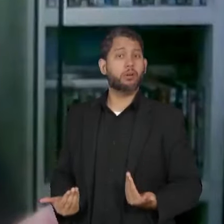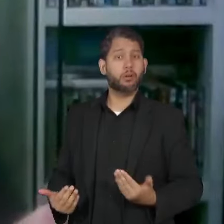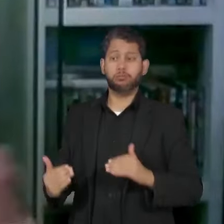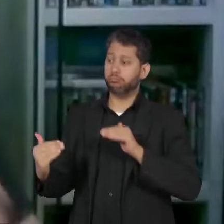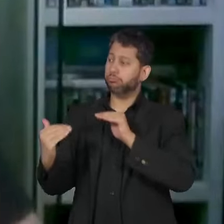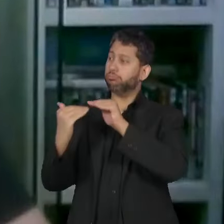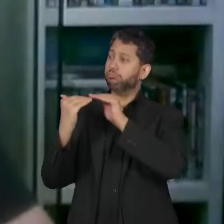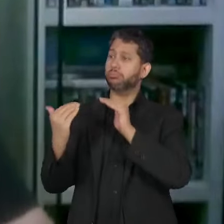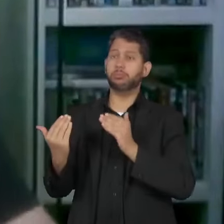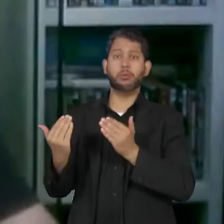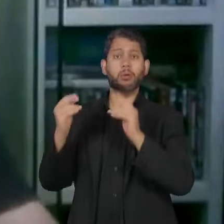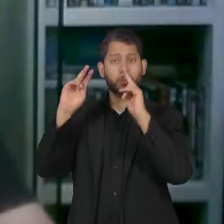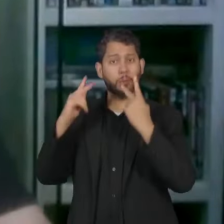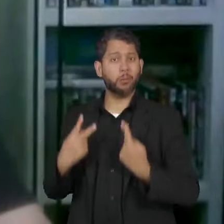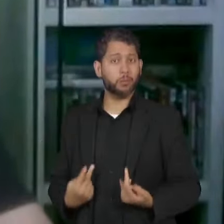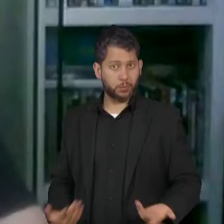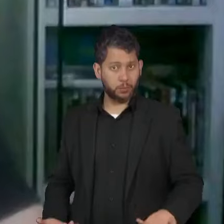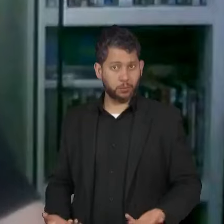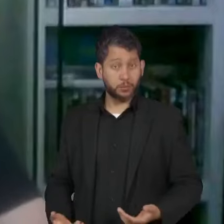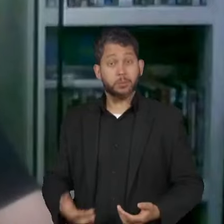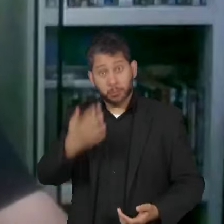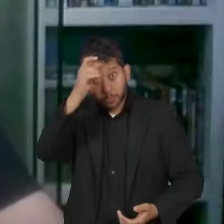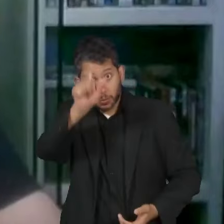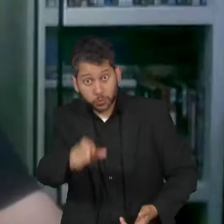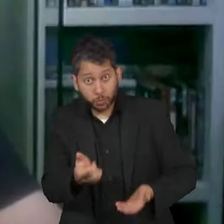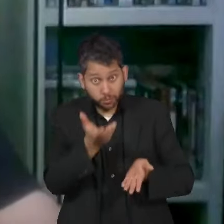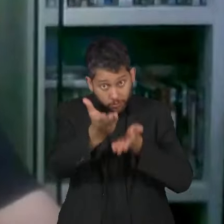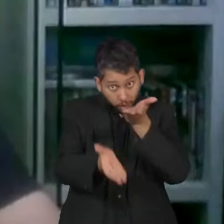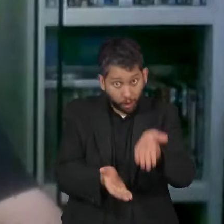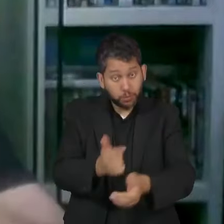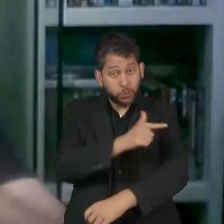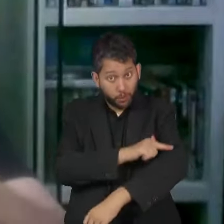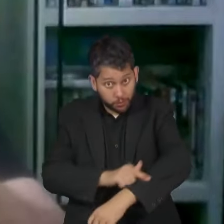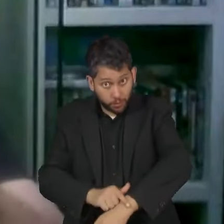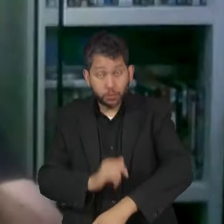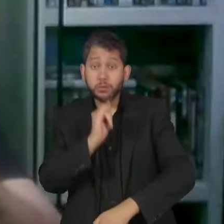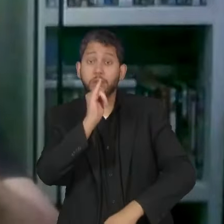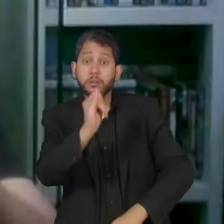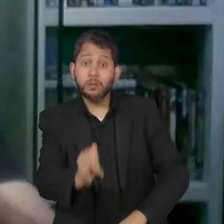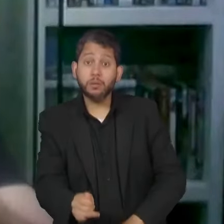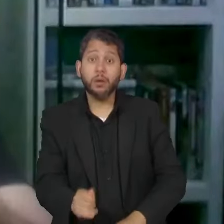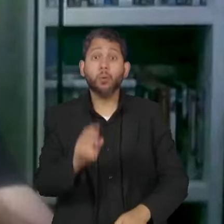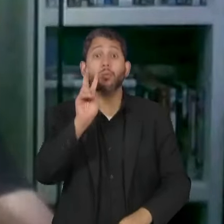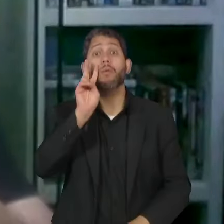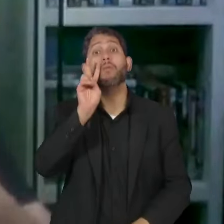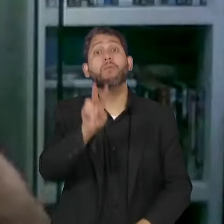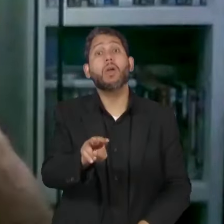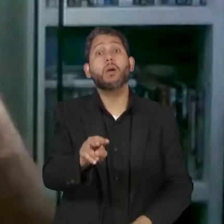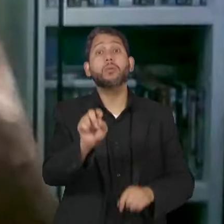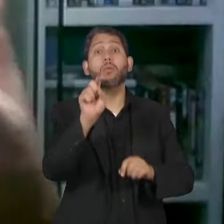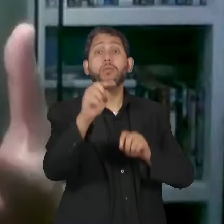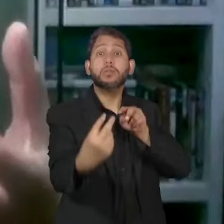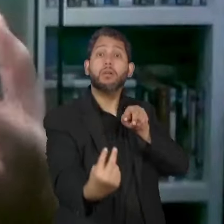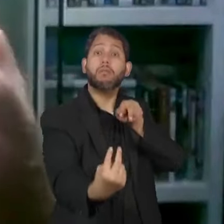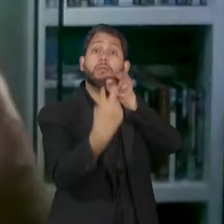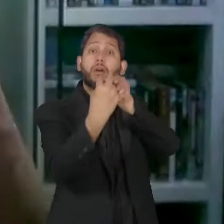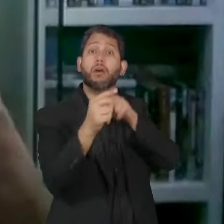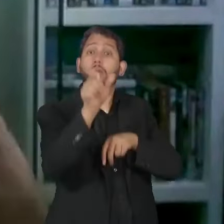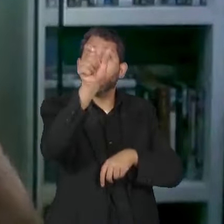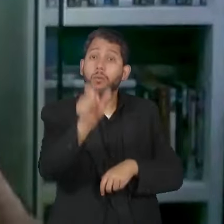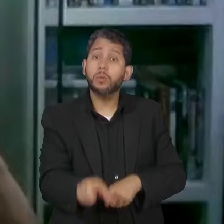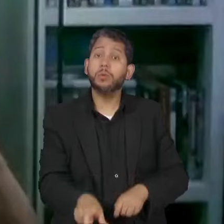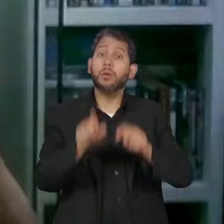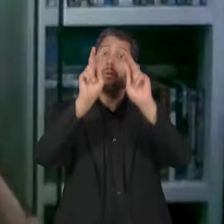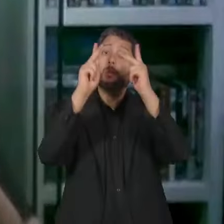ser humano. Então, quando eu trato alguém com gentileza, eu estou dizendo para essa pessoa, eu estou olhando nos seus olhos, eu estou vendo que você é